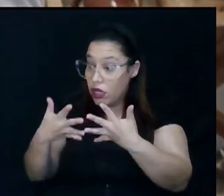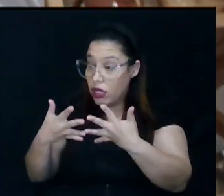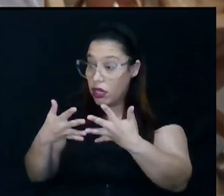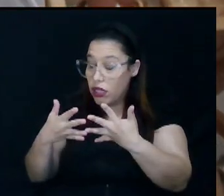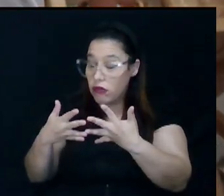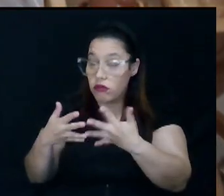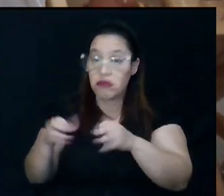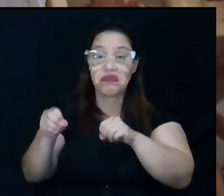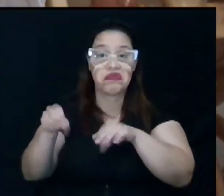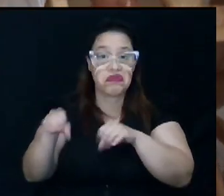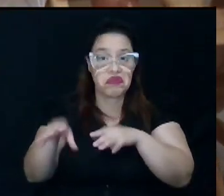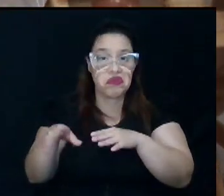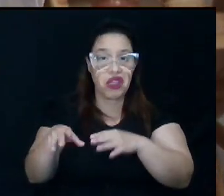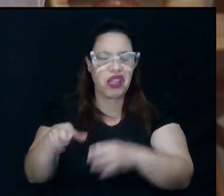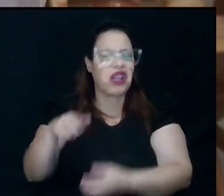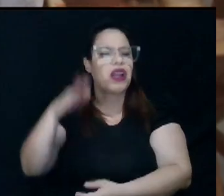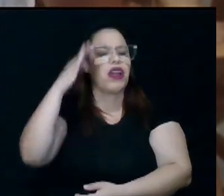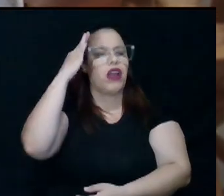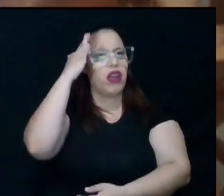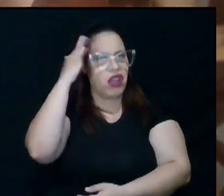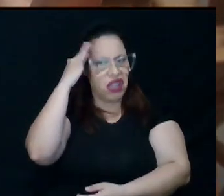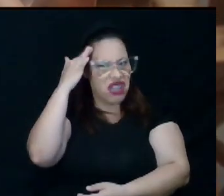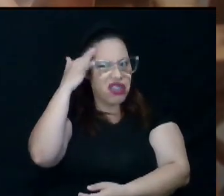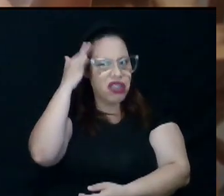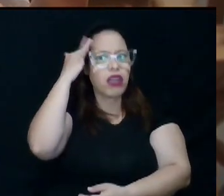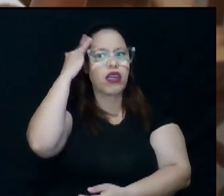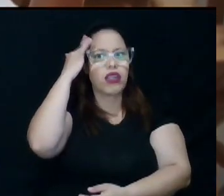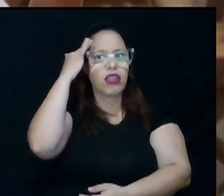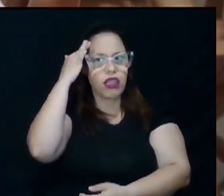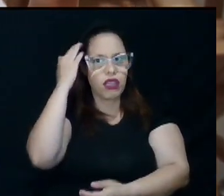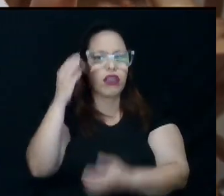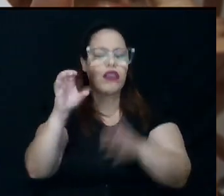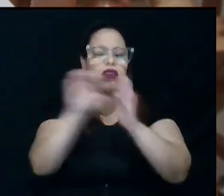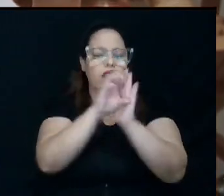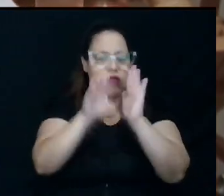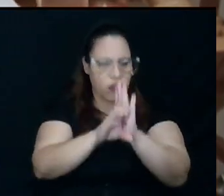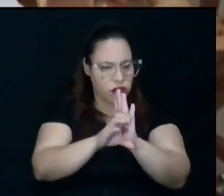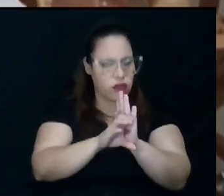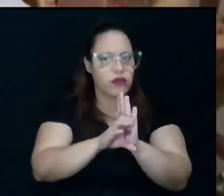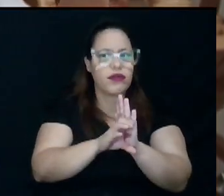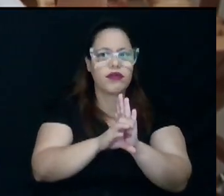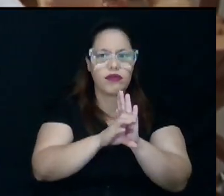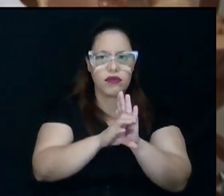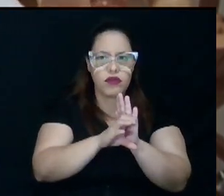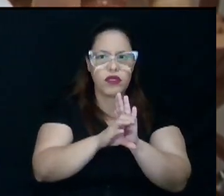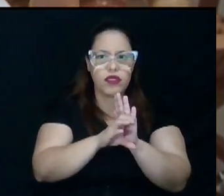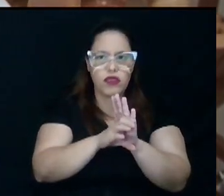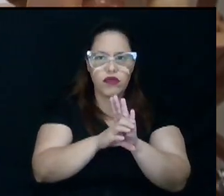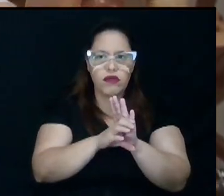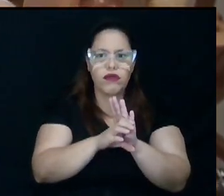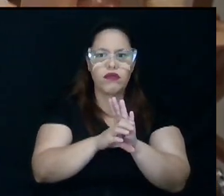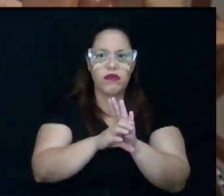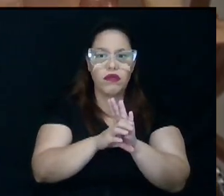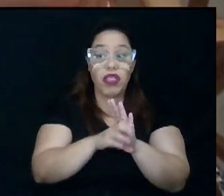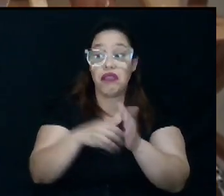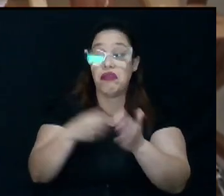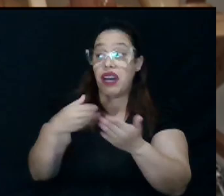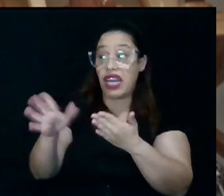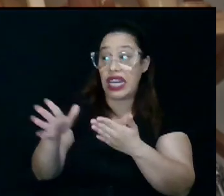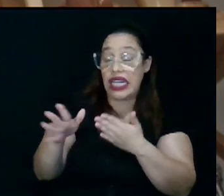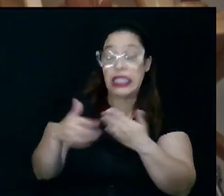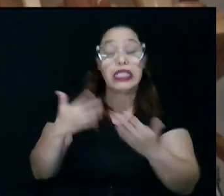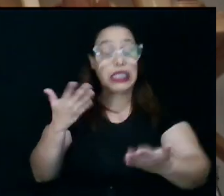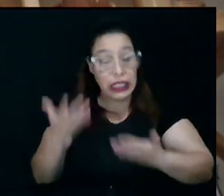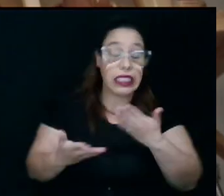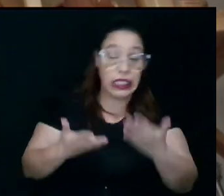dominar muito bem o conteúdo. Tem e, às isso vezes, também, a gente né? vai ali um pouco no se vira nos 30. Né? Eu